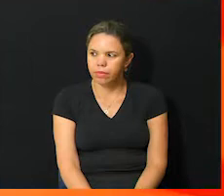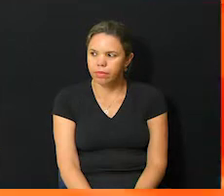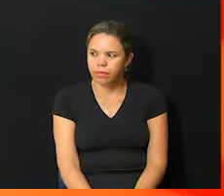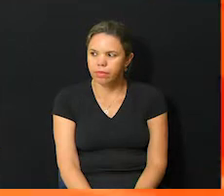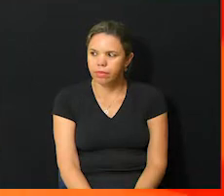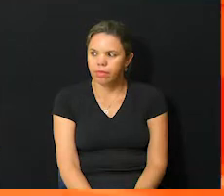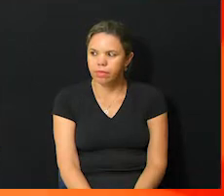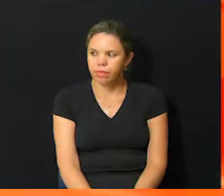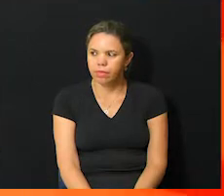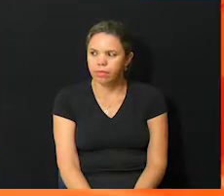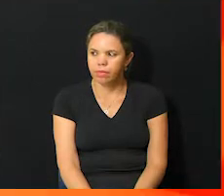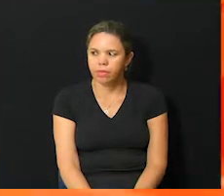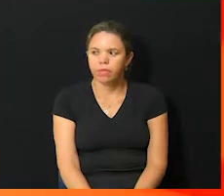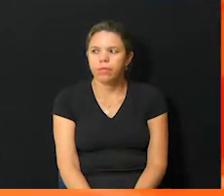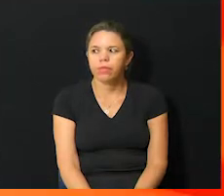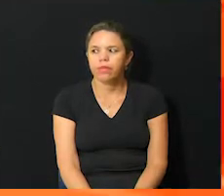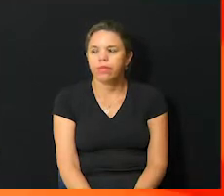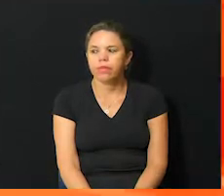eterno,